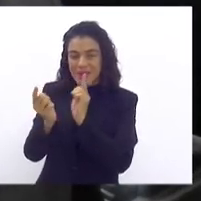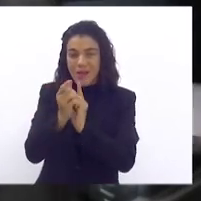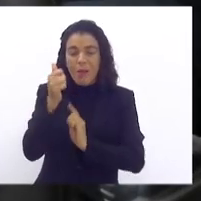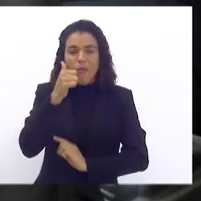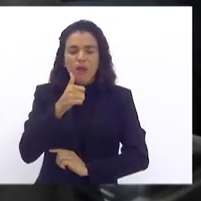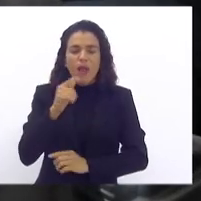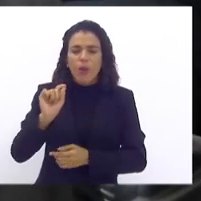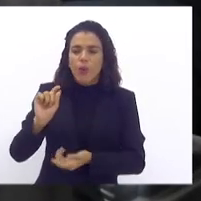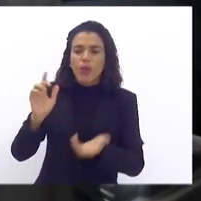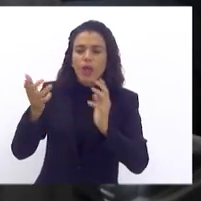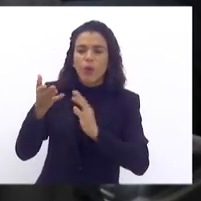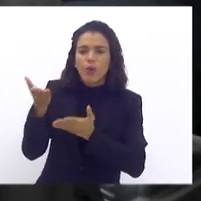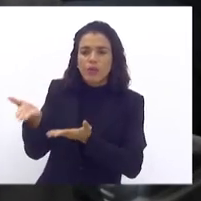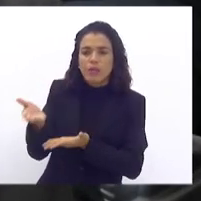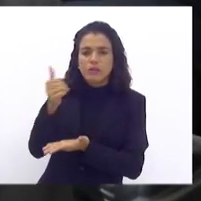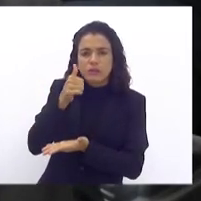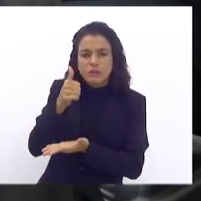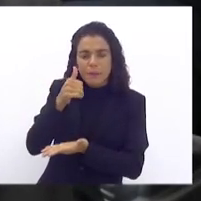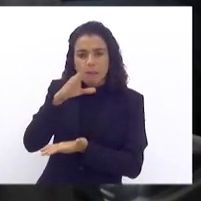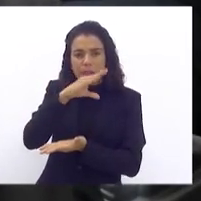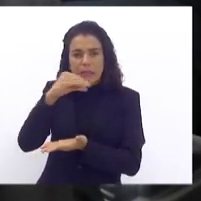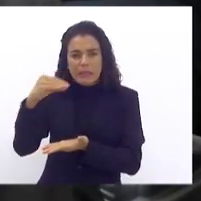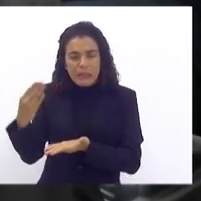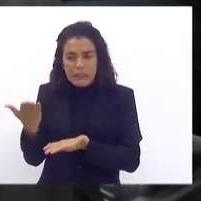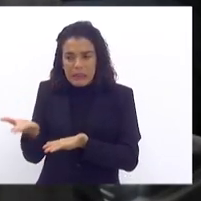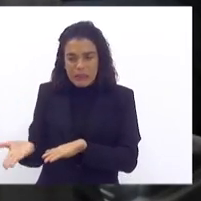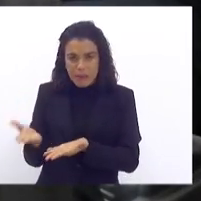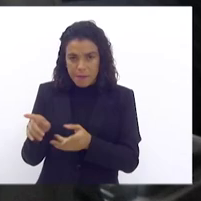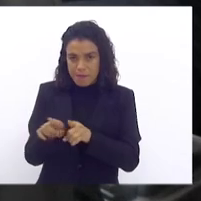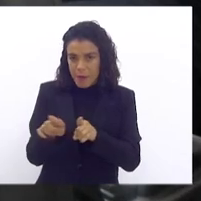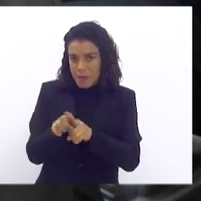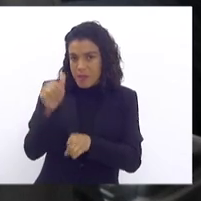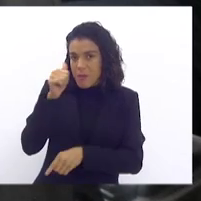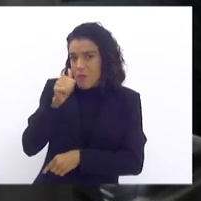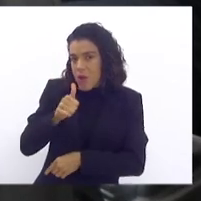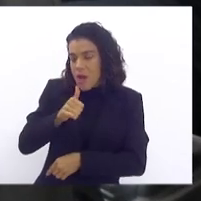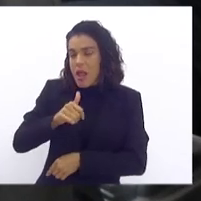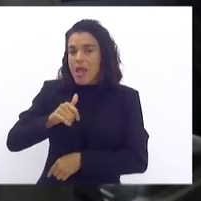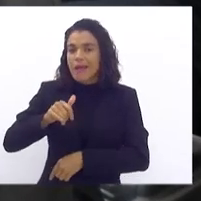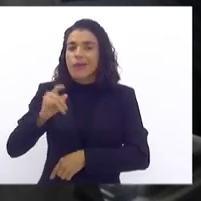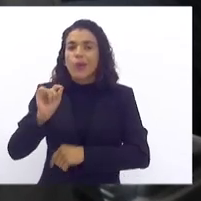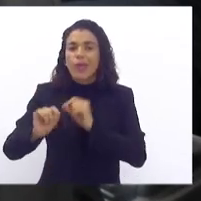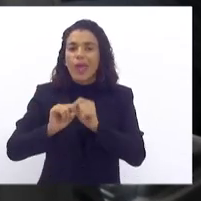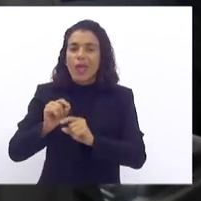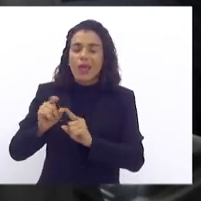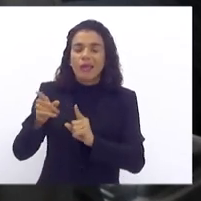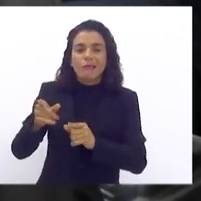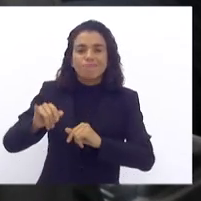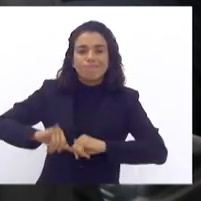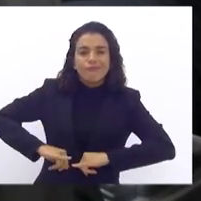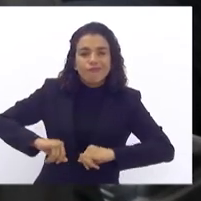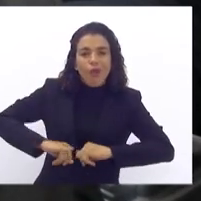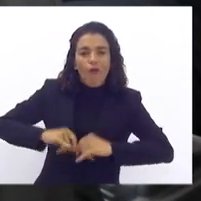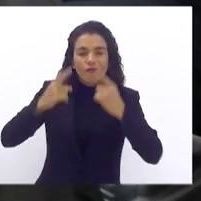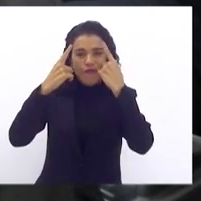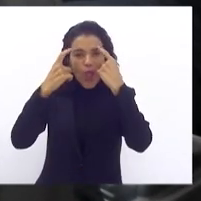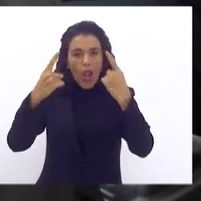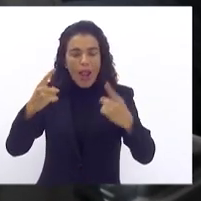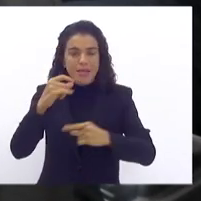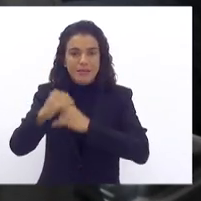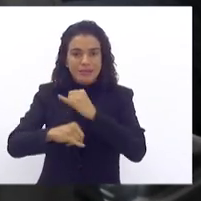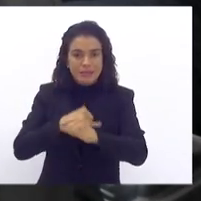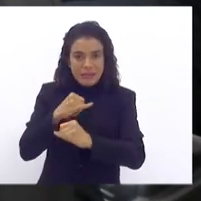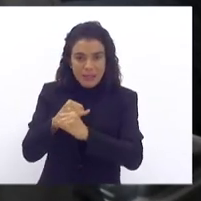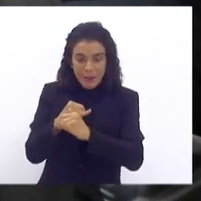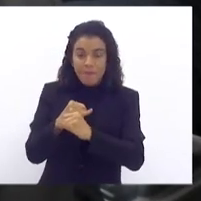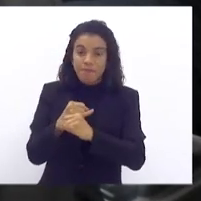que acontece com essa menina, com essa adolescente, com essa mulher que sofre violência na internet. É toda uma expertise que